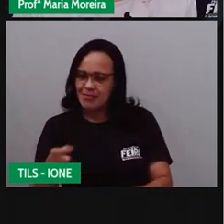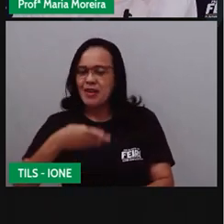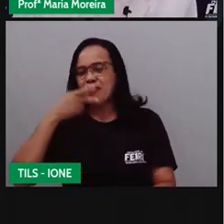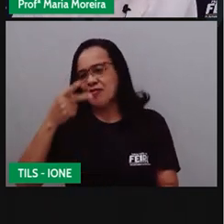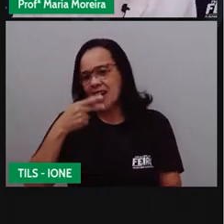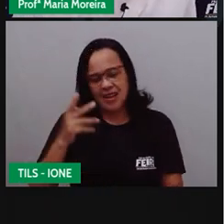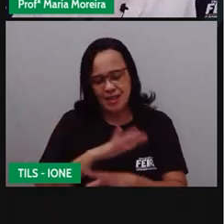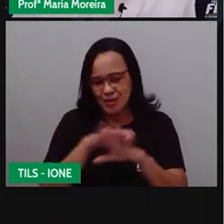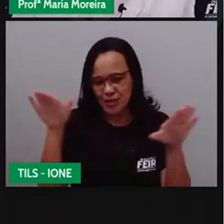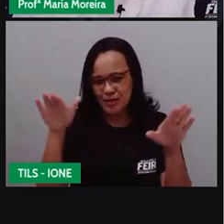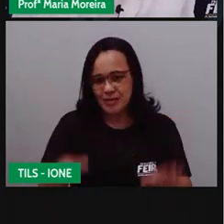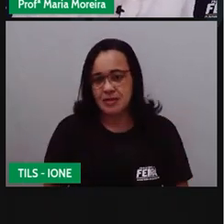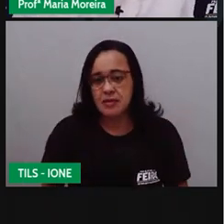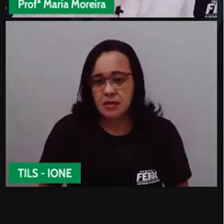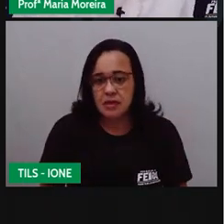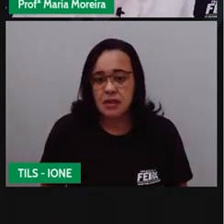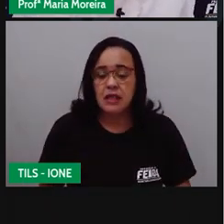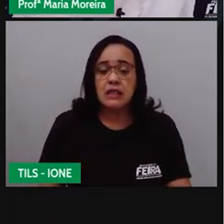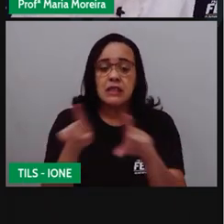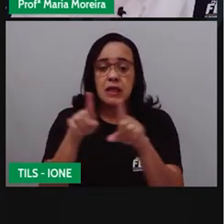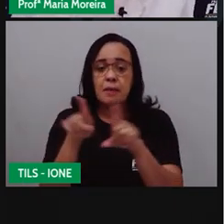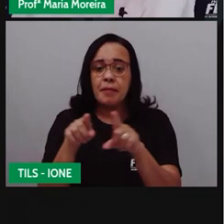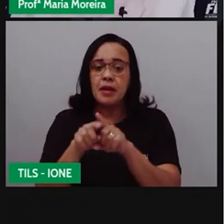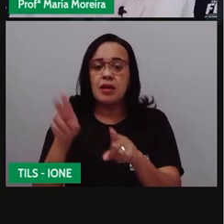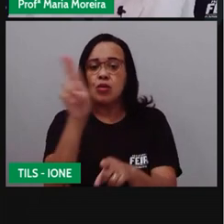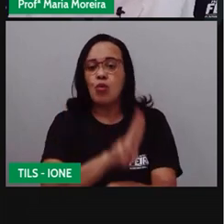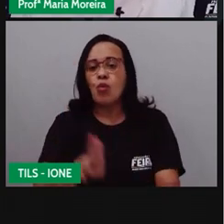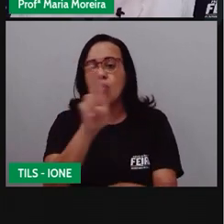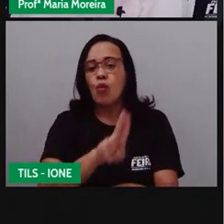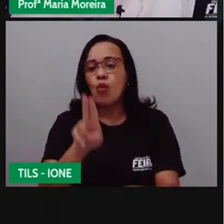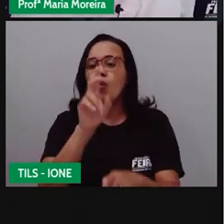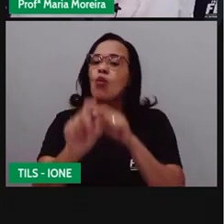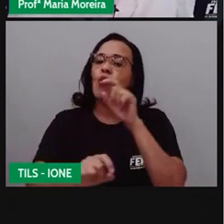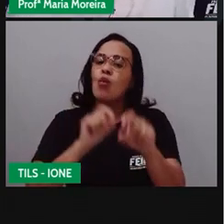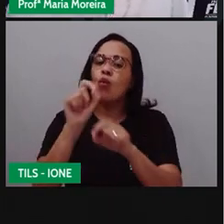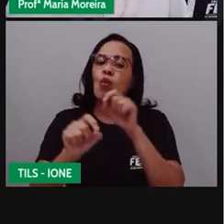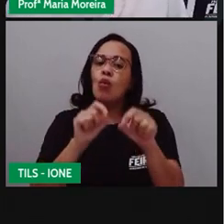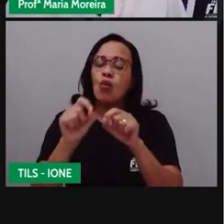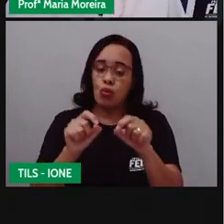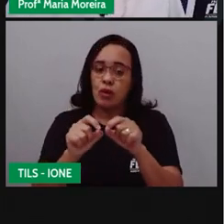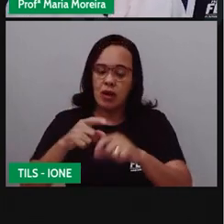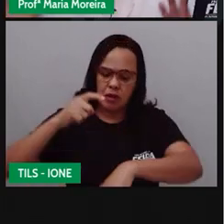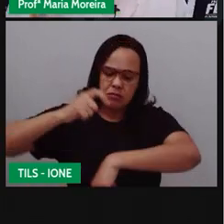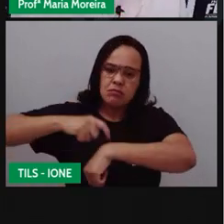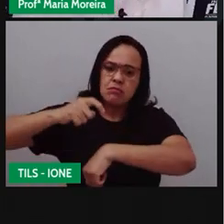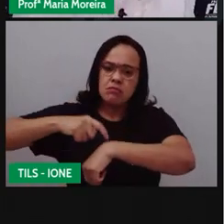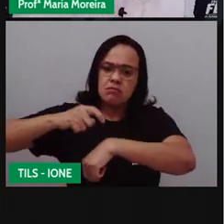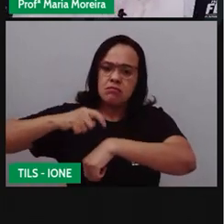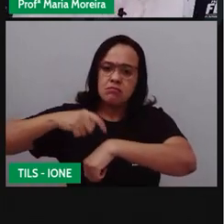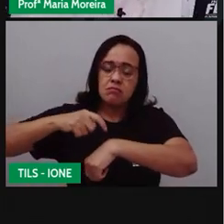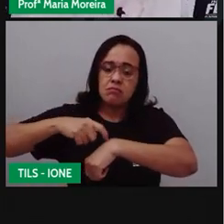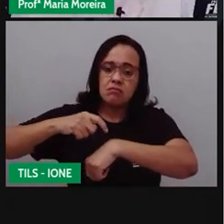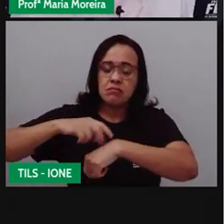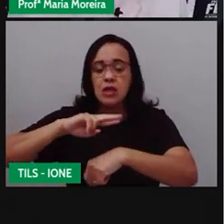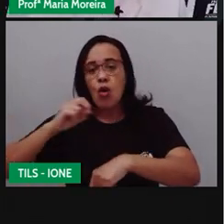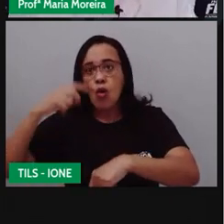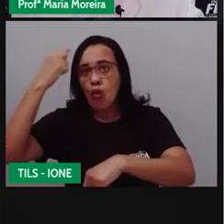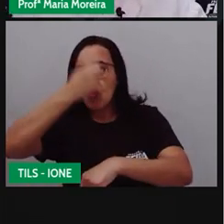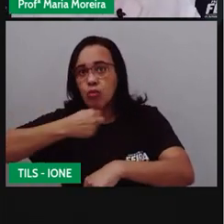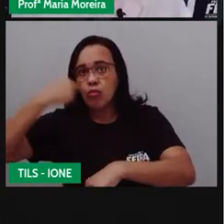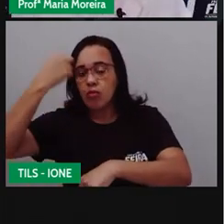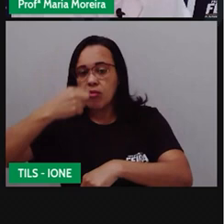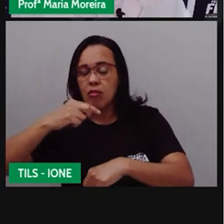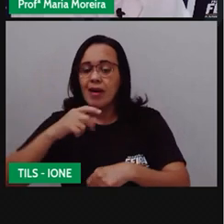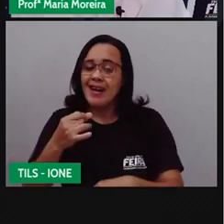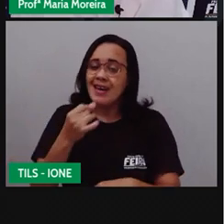tá? Bom, uso de marcadores temporais para determinar o quê? O tempo. Se eu digo na infância, eu sei que é